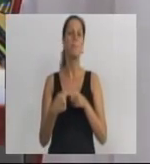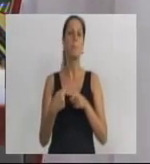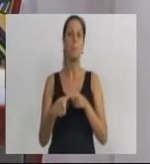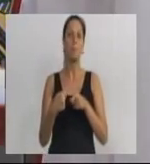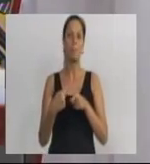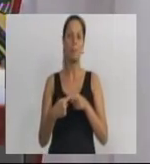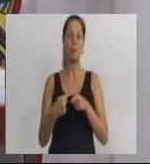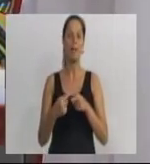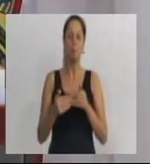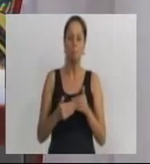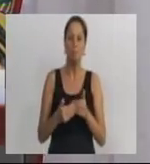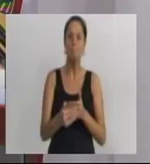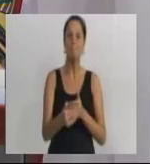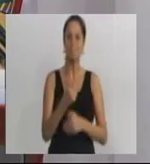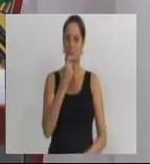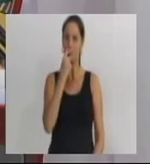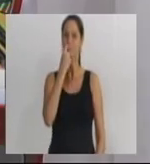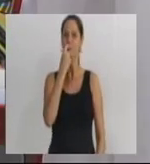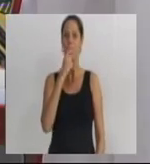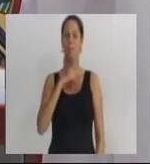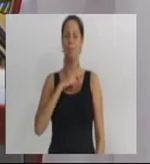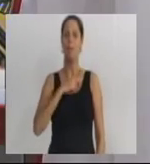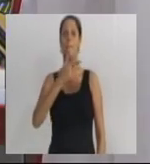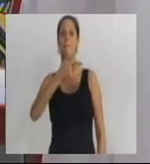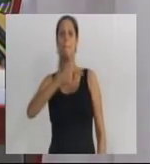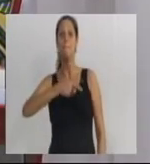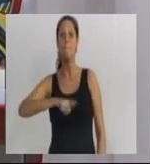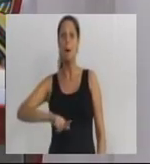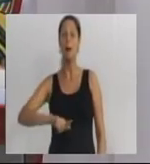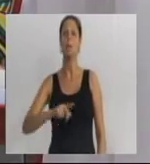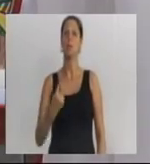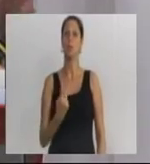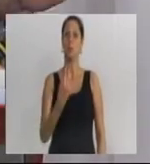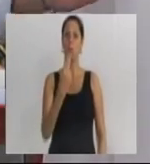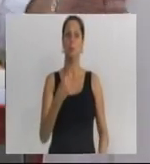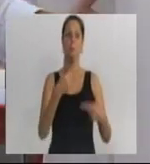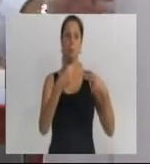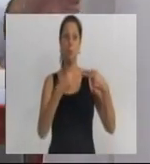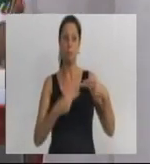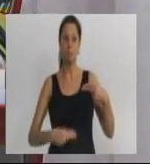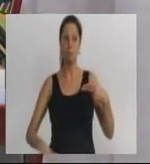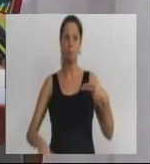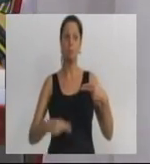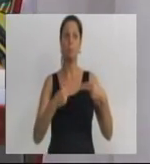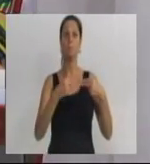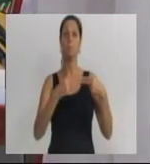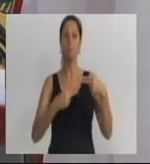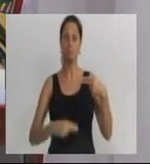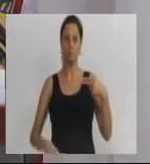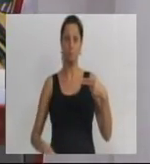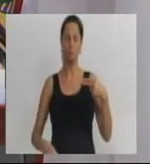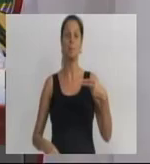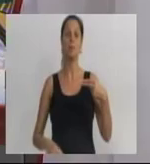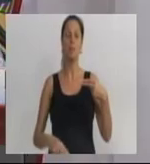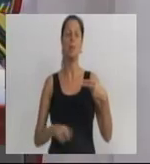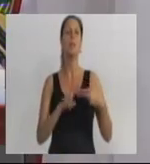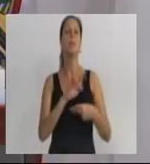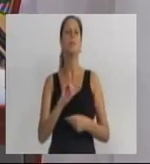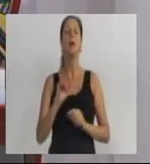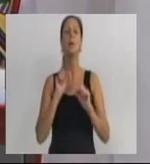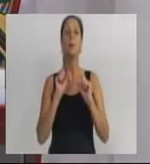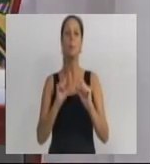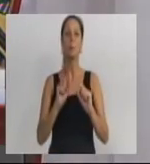em breve teremos lá mais duas inaugurações, onde vai lá residir o